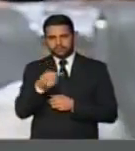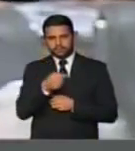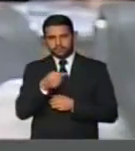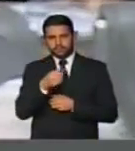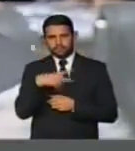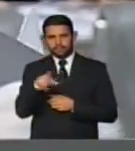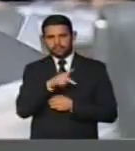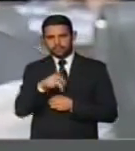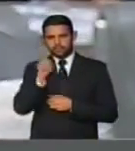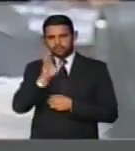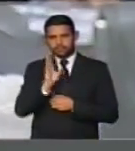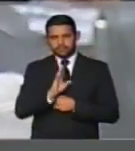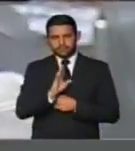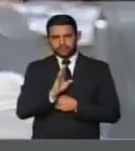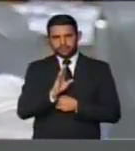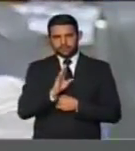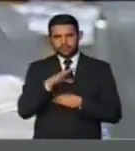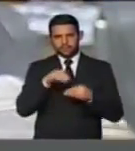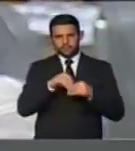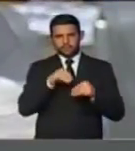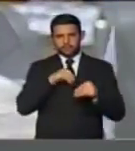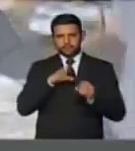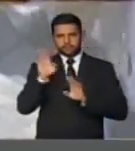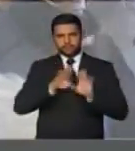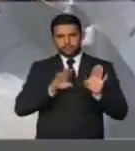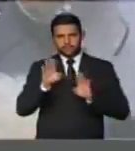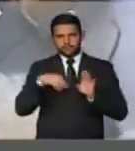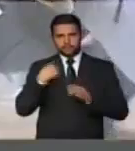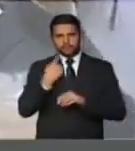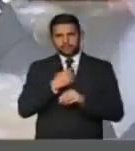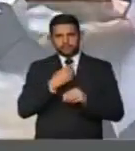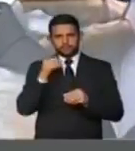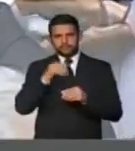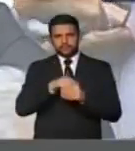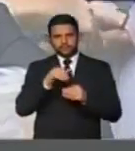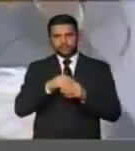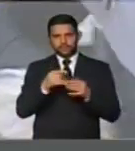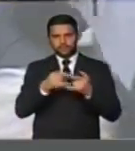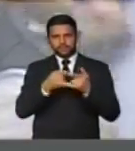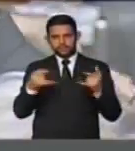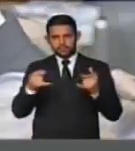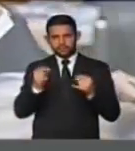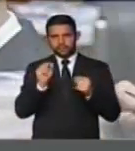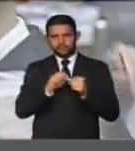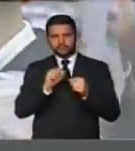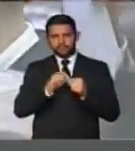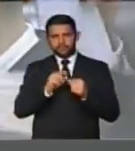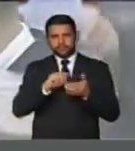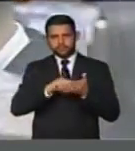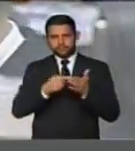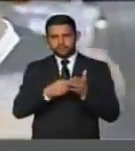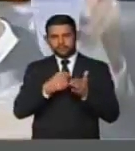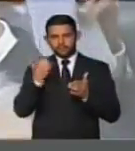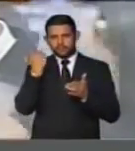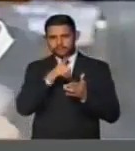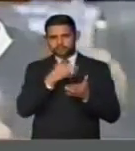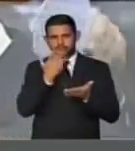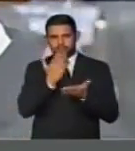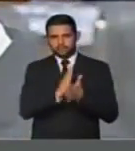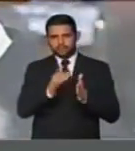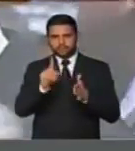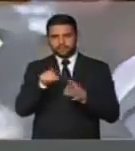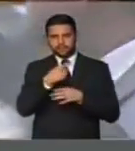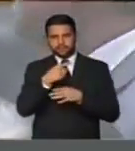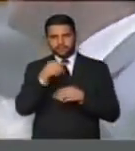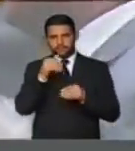mil professores brasileiros. Retirando o destaque, nós vamos votar na cédula, para que na cédula consigamos derrubar